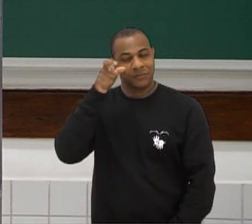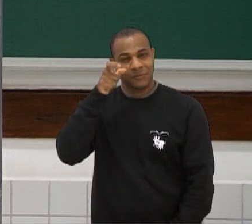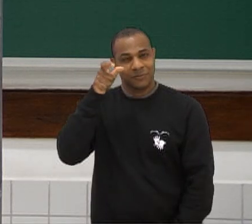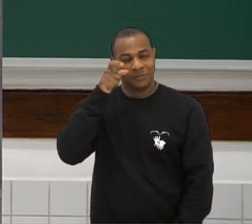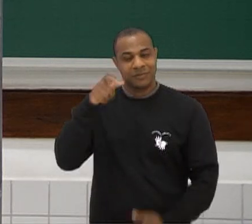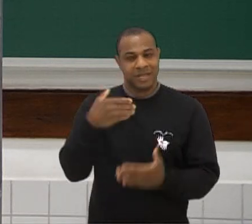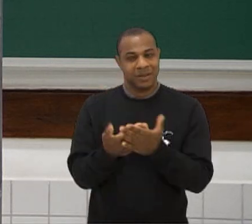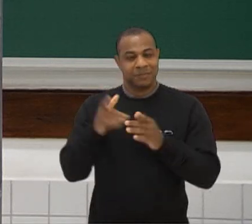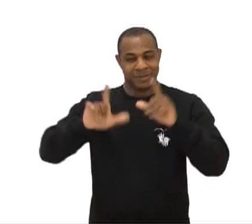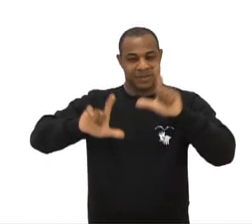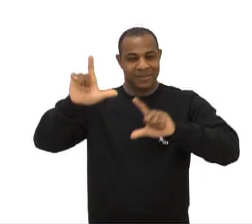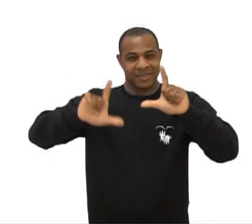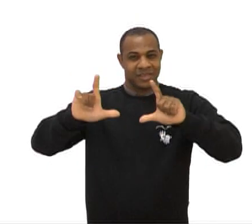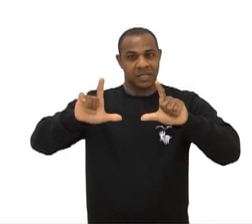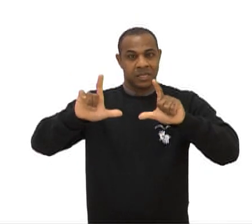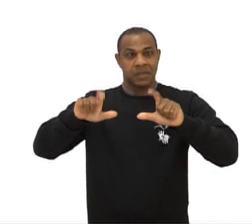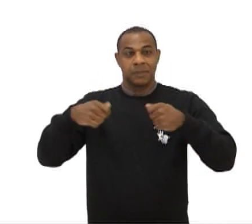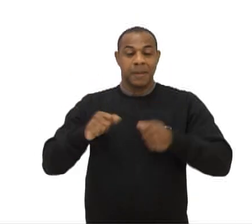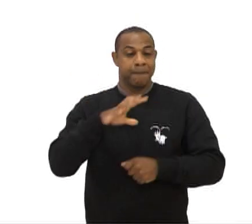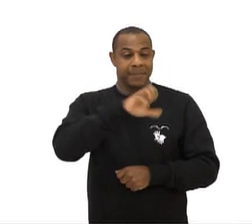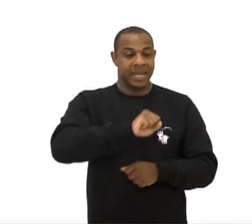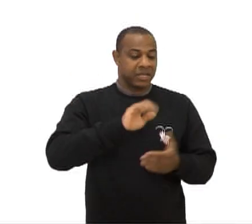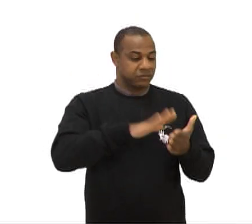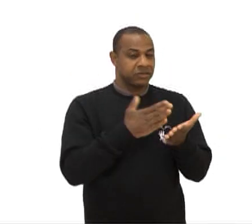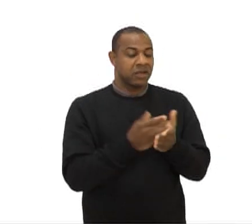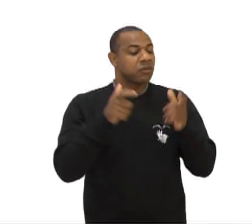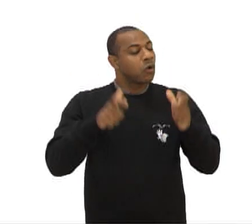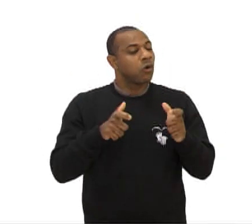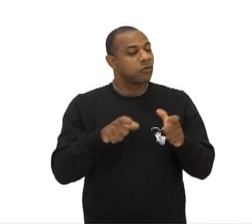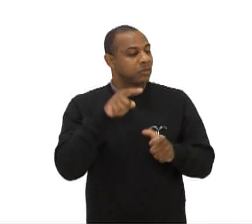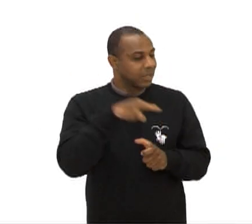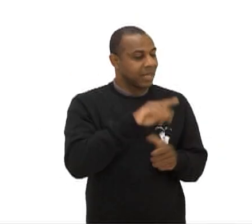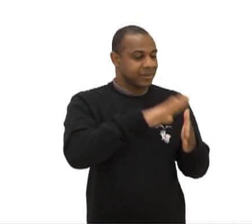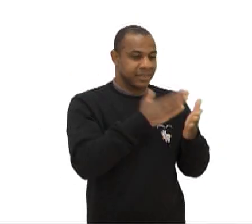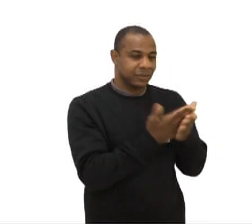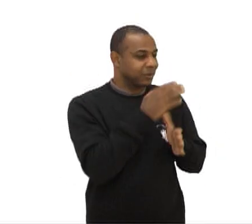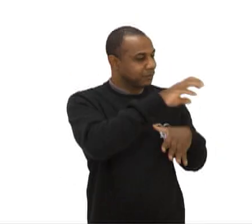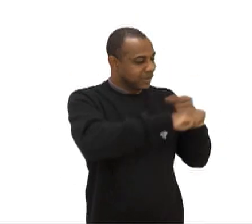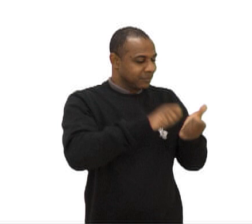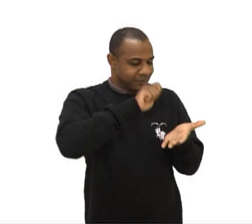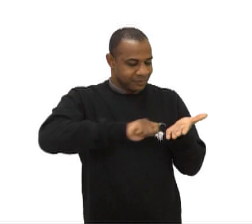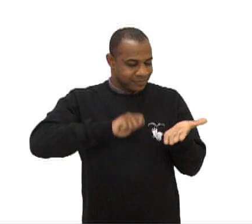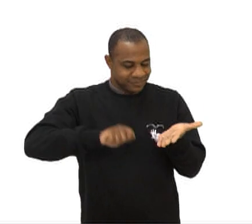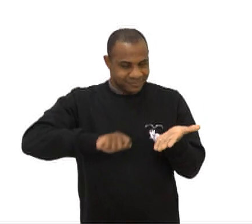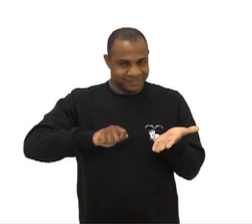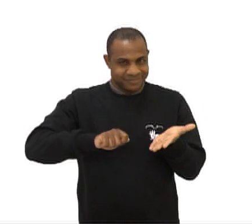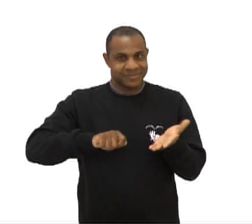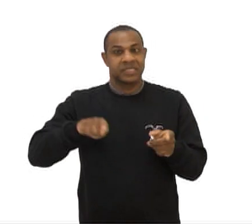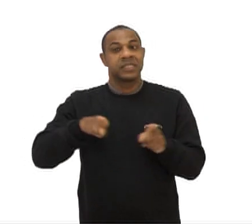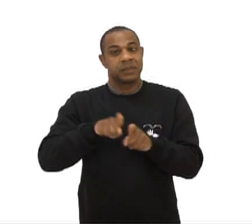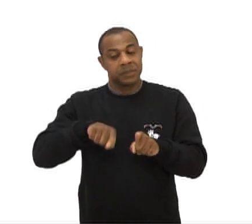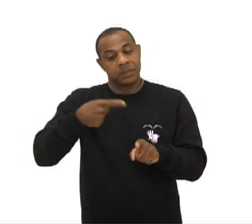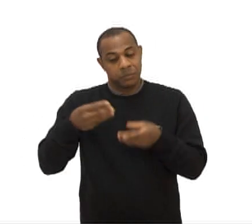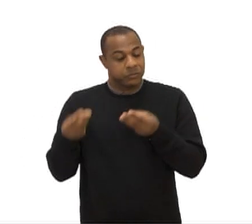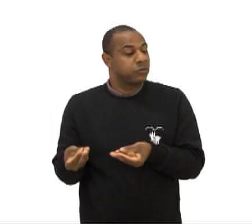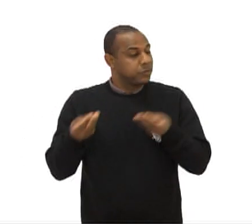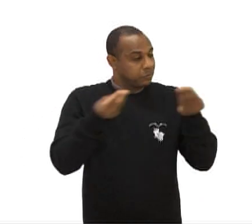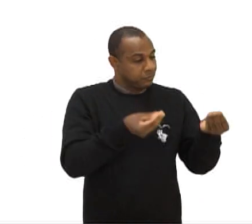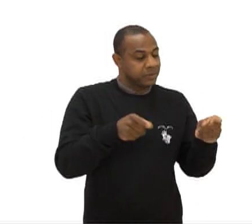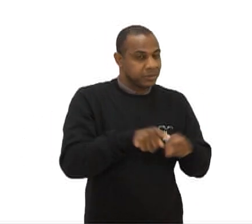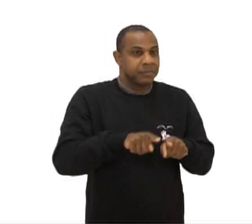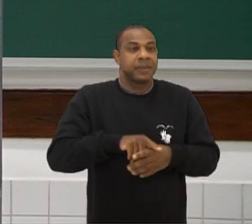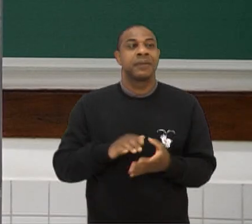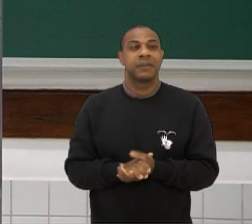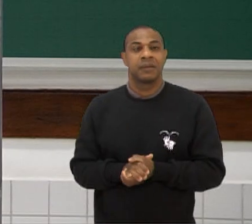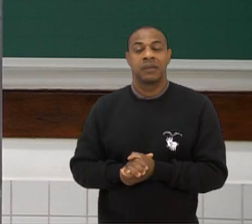pela televisão, entreguem as suas atividades na escola, como também podem resolvê-las pelo Classroom. E aqui, meu querido aluno, o que eu venho pedir para você